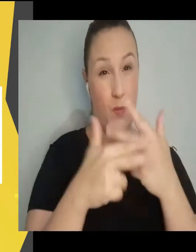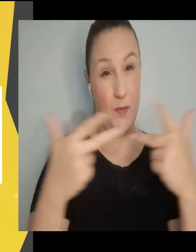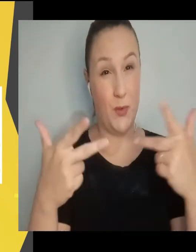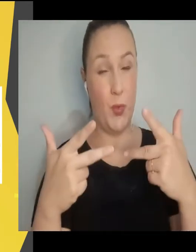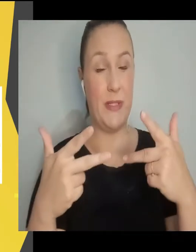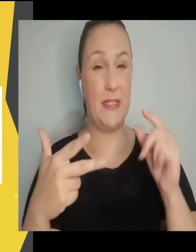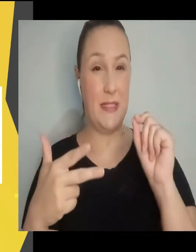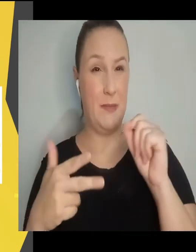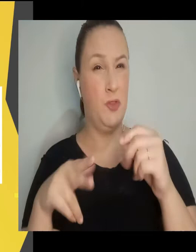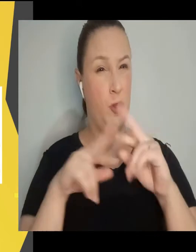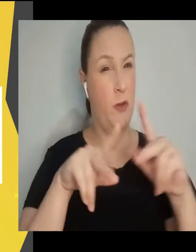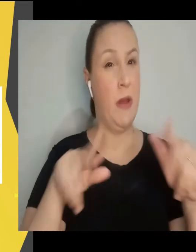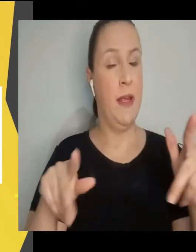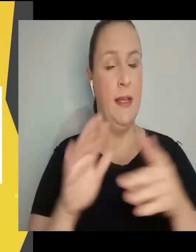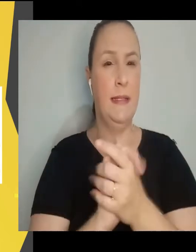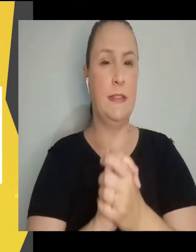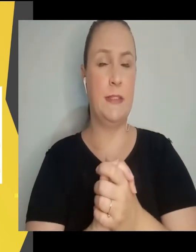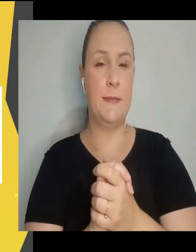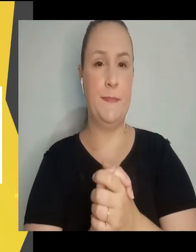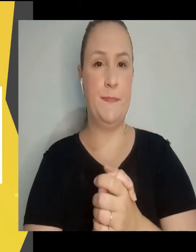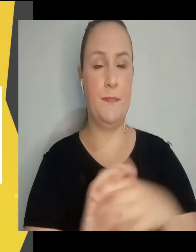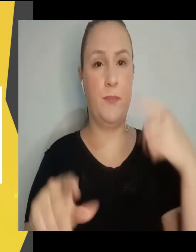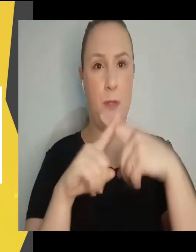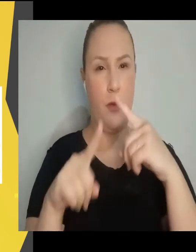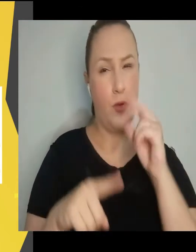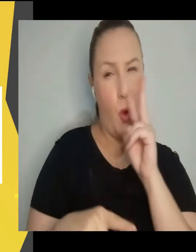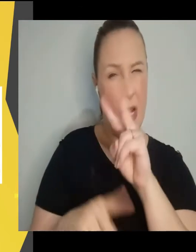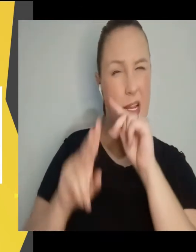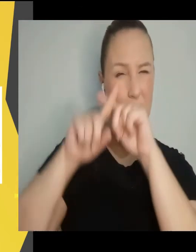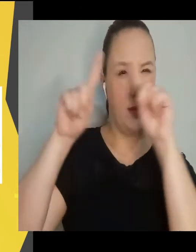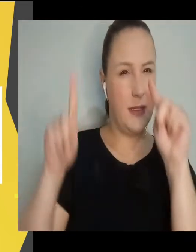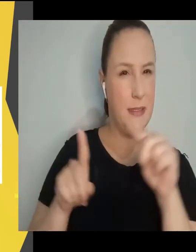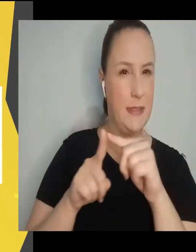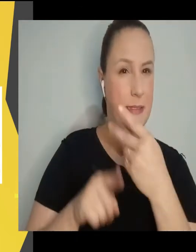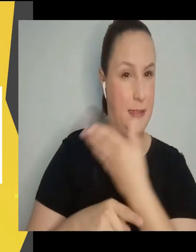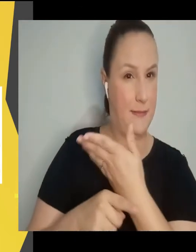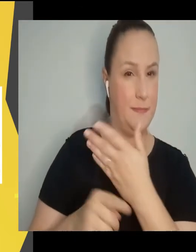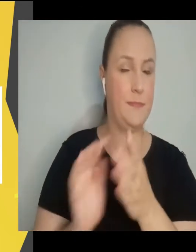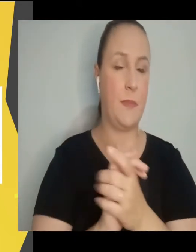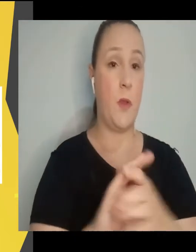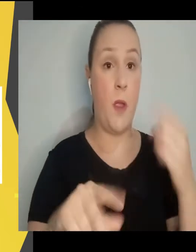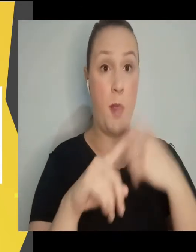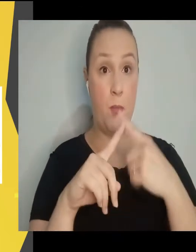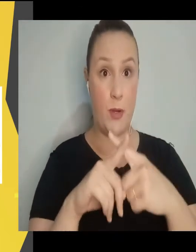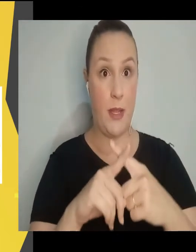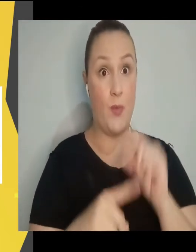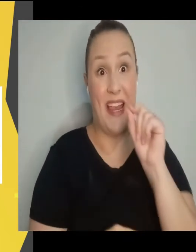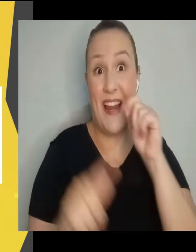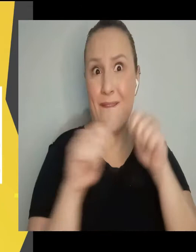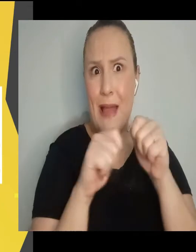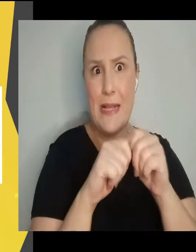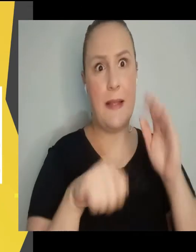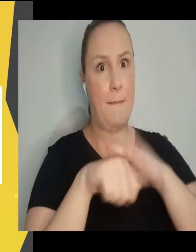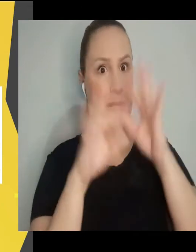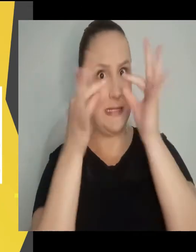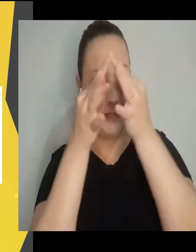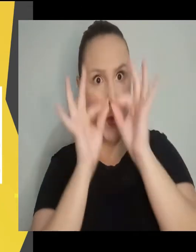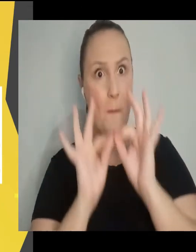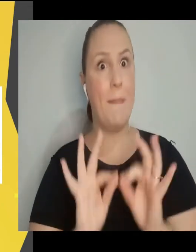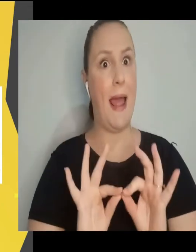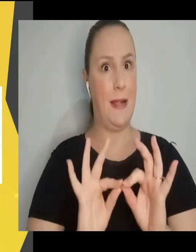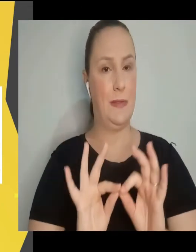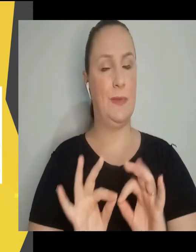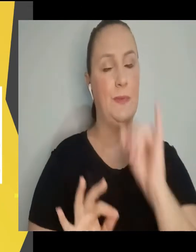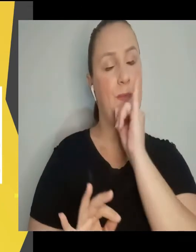né? E alguns equipamentos aqui diferenciados por esses desenhos, porque a função é um pouquinho